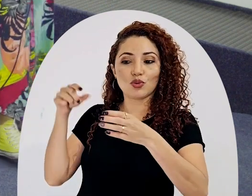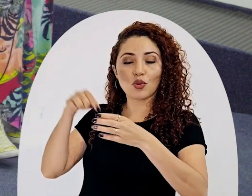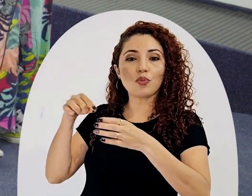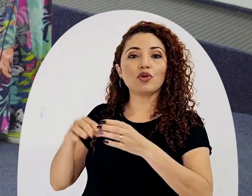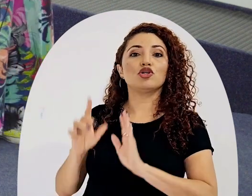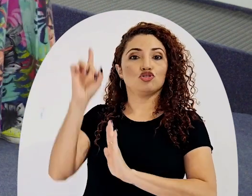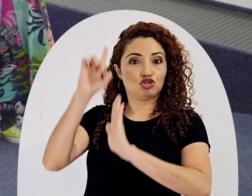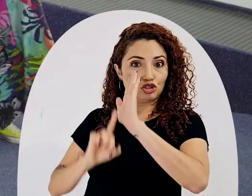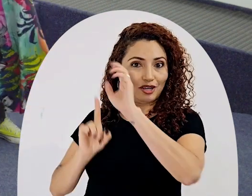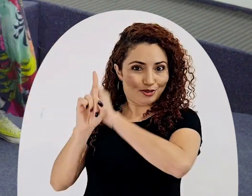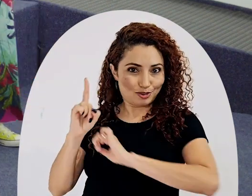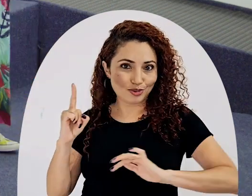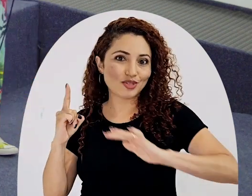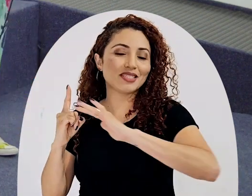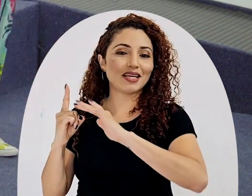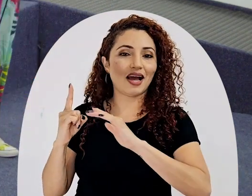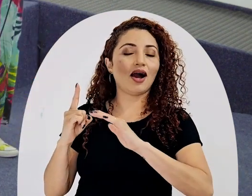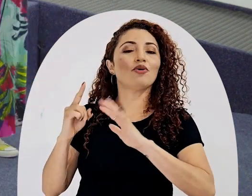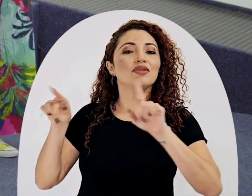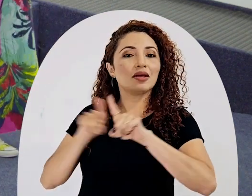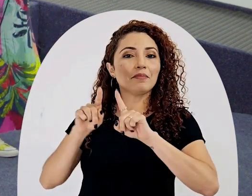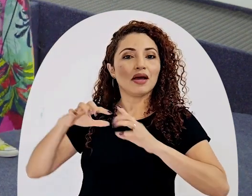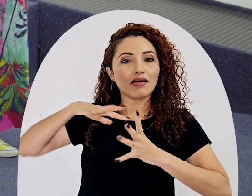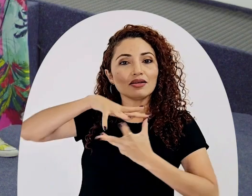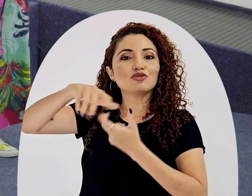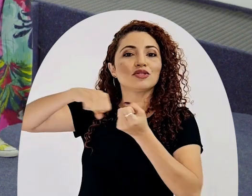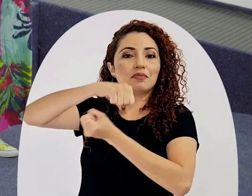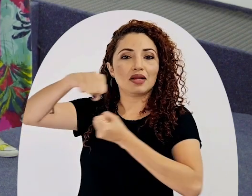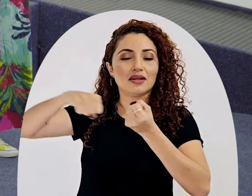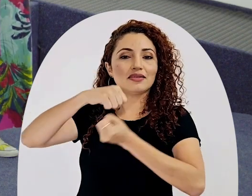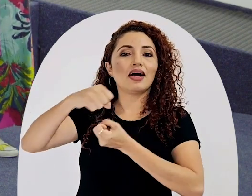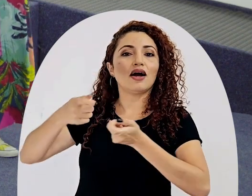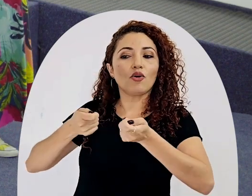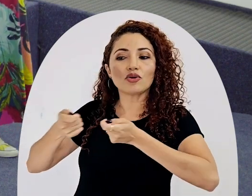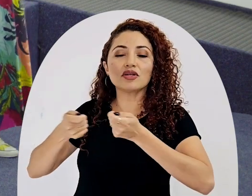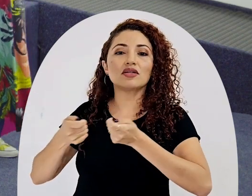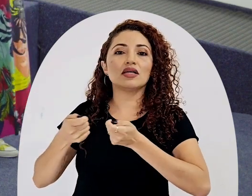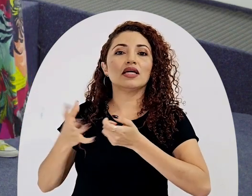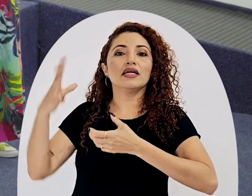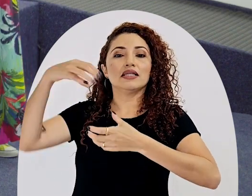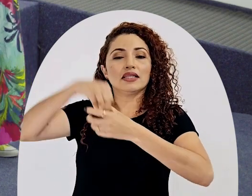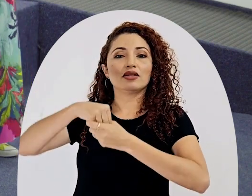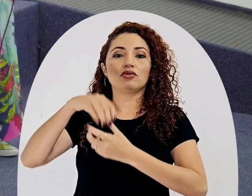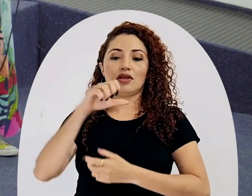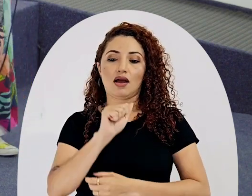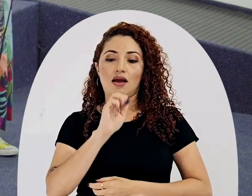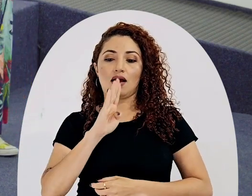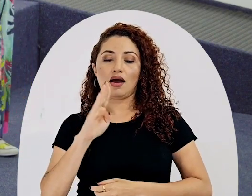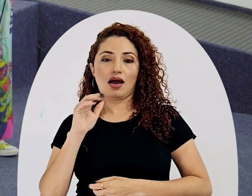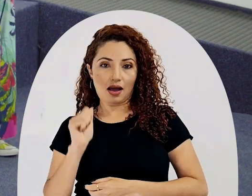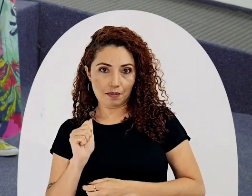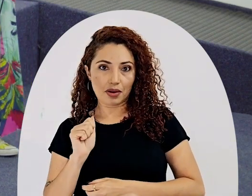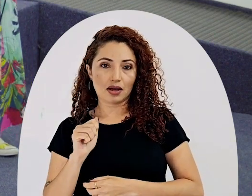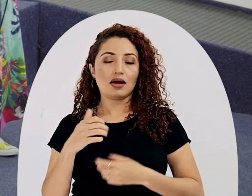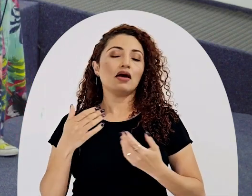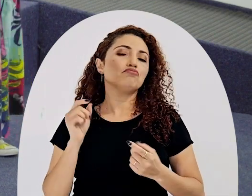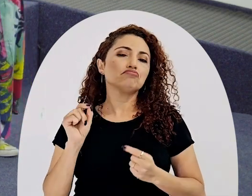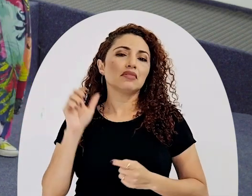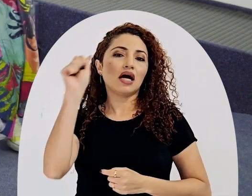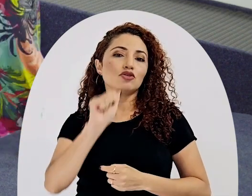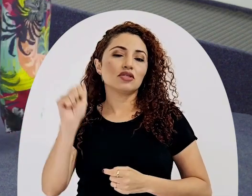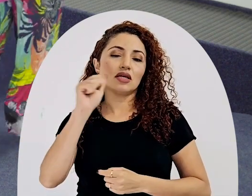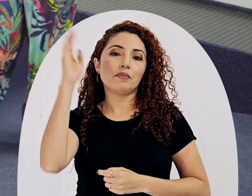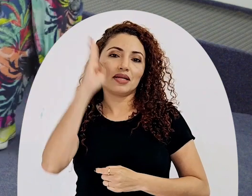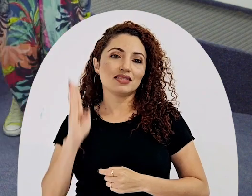Sociais, Sustentabilidade e Governança, na ABA, na Associação Brasileira dos Advogados, lá do Rio de Janeiro. Essa é a